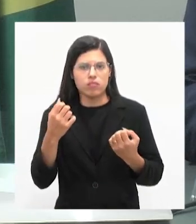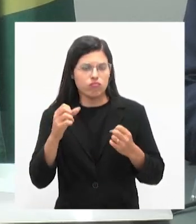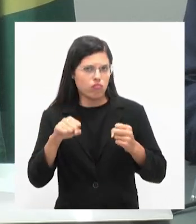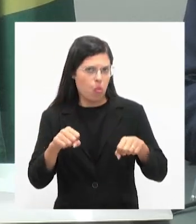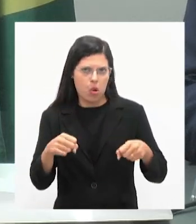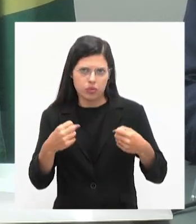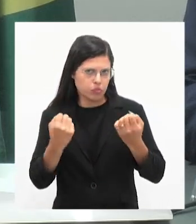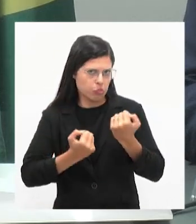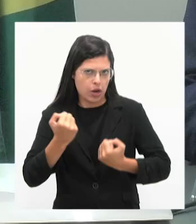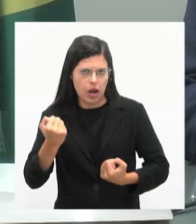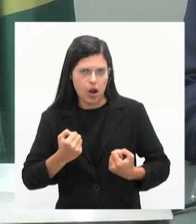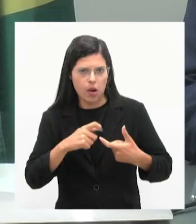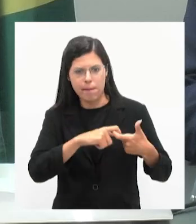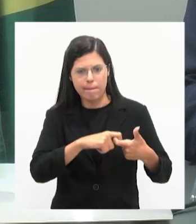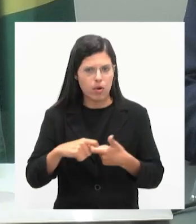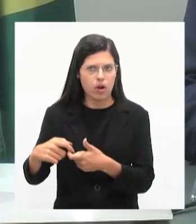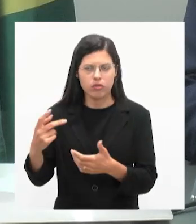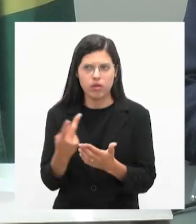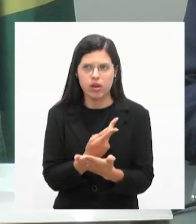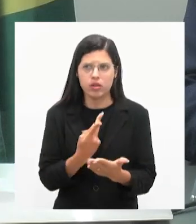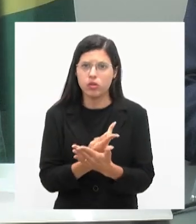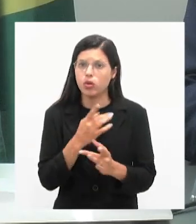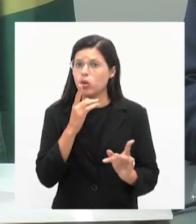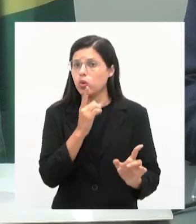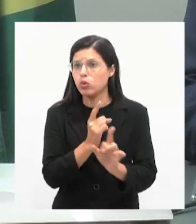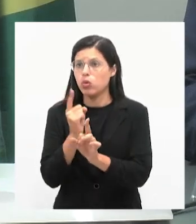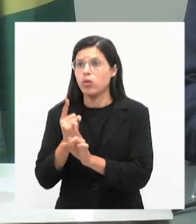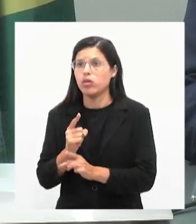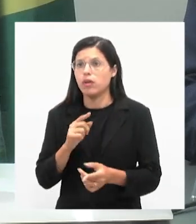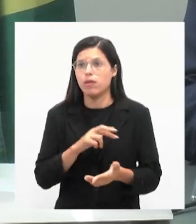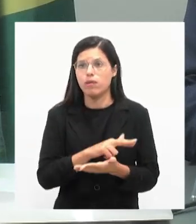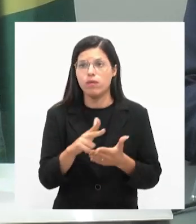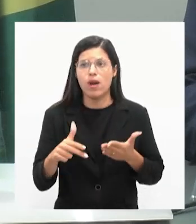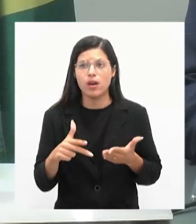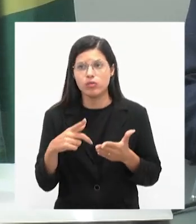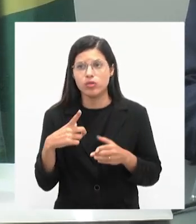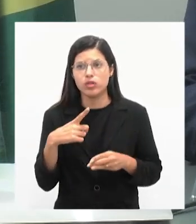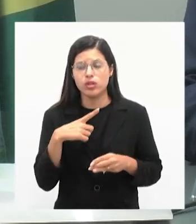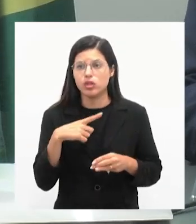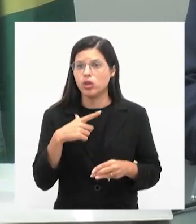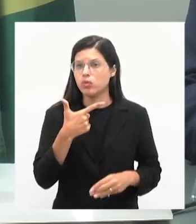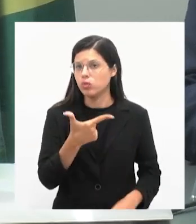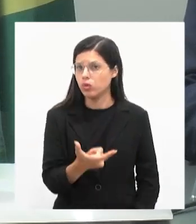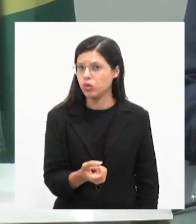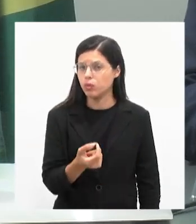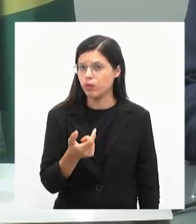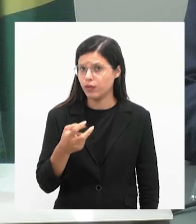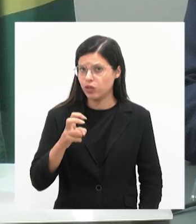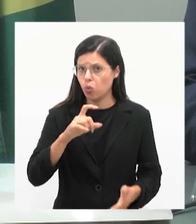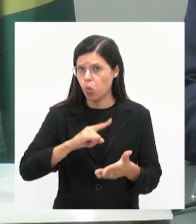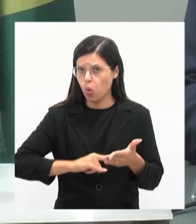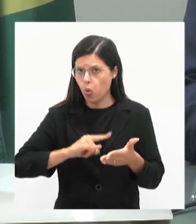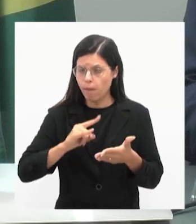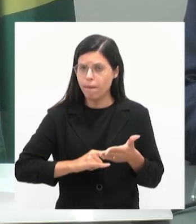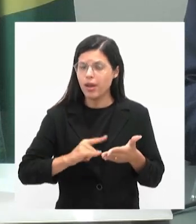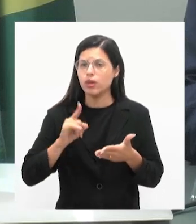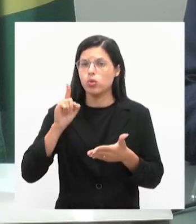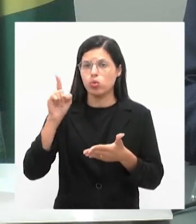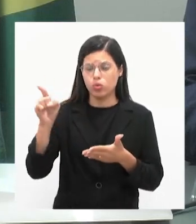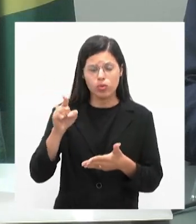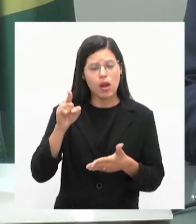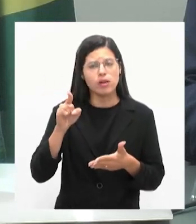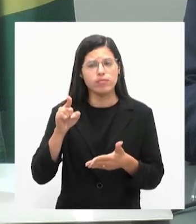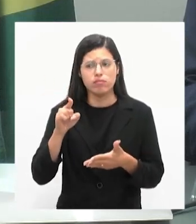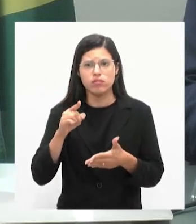rebocado de forma errônea, porque nós encontramos diversos veículos com 2025 na mão, lá no pátio. Inclusive,